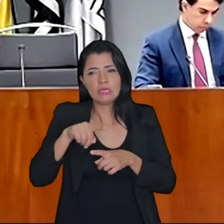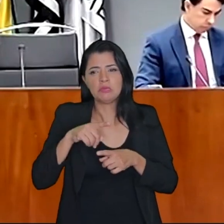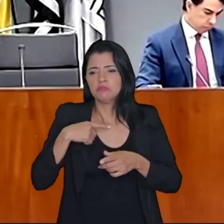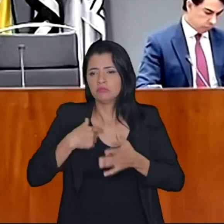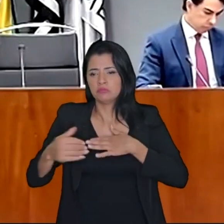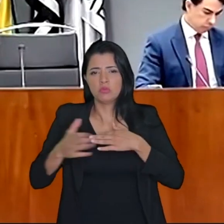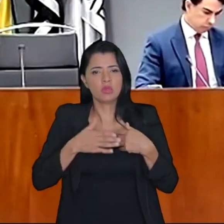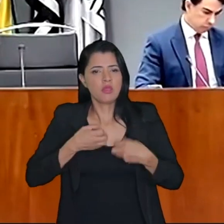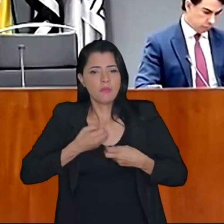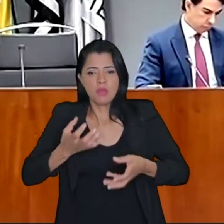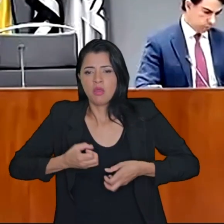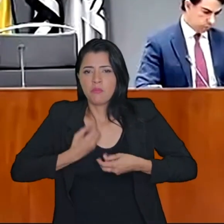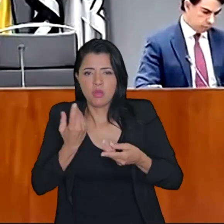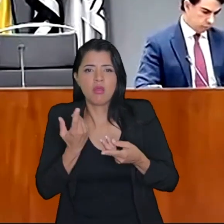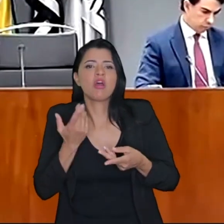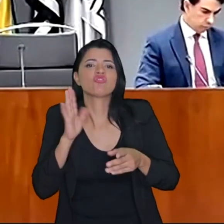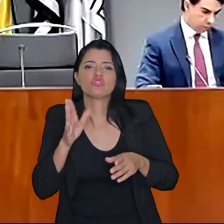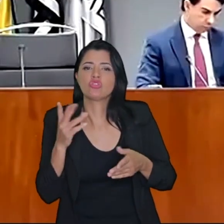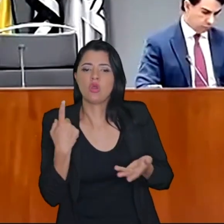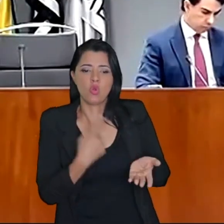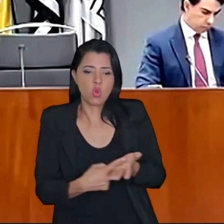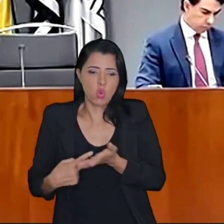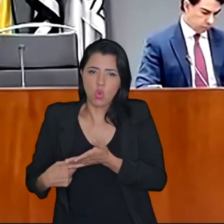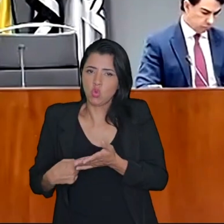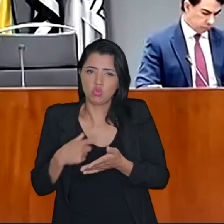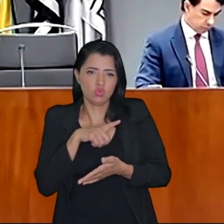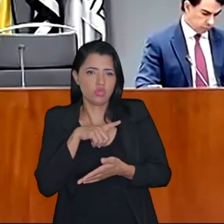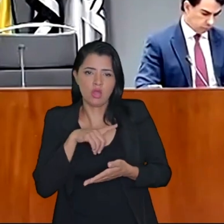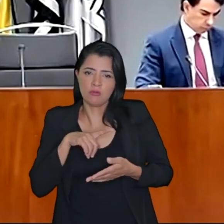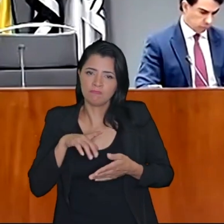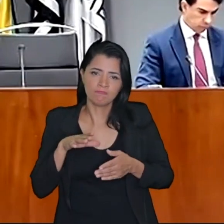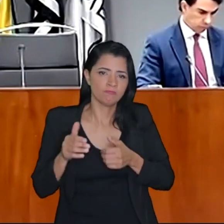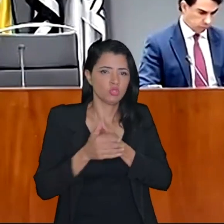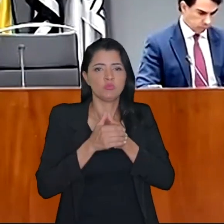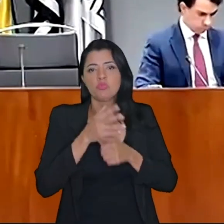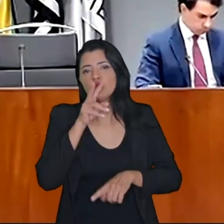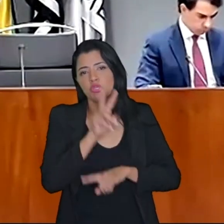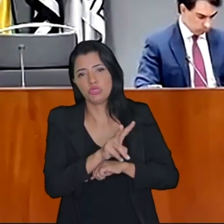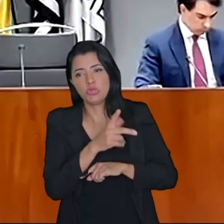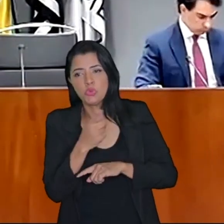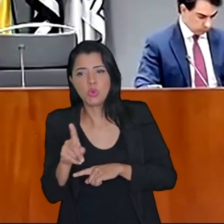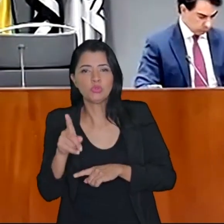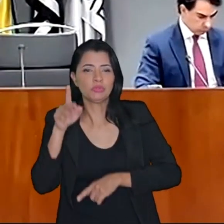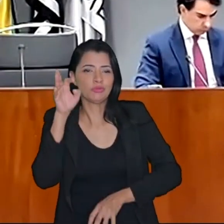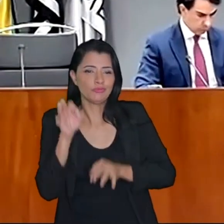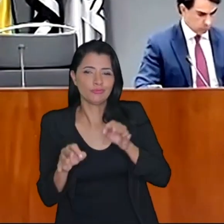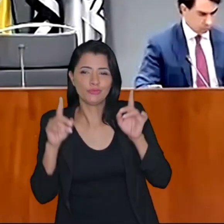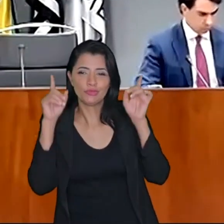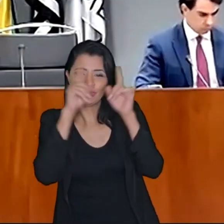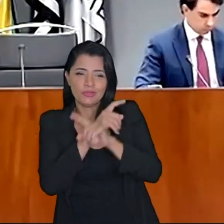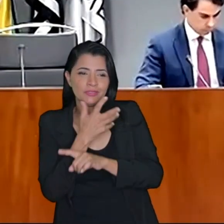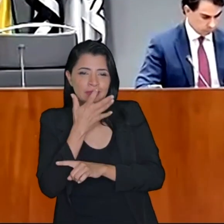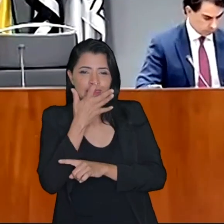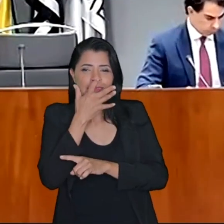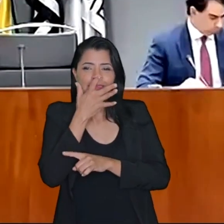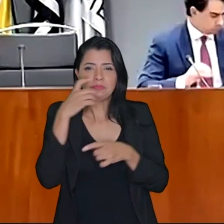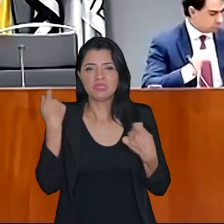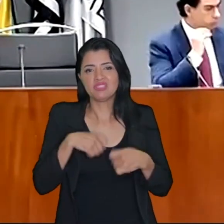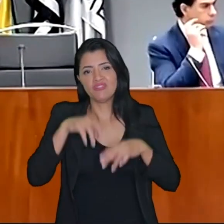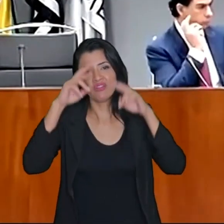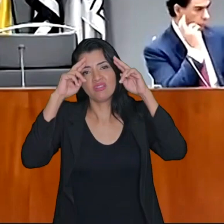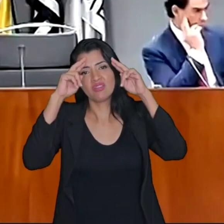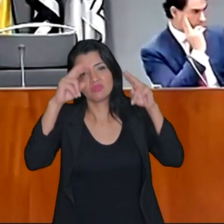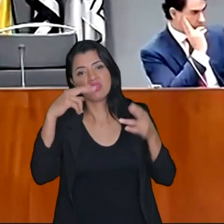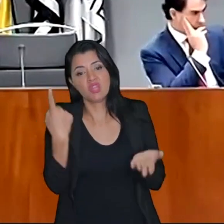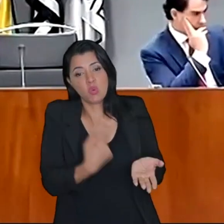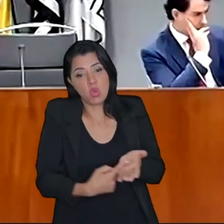fosse o resultado, estava coberto pelo acordo. Por outro lado, gerava uma dificuldade para os juízes, que, de certa forma, tinham que respeitar um acordo